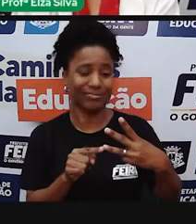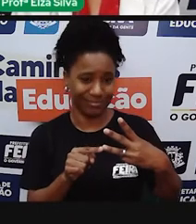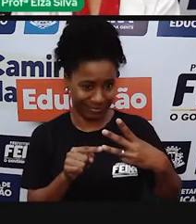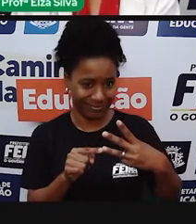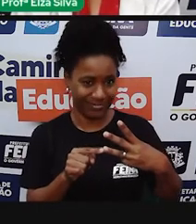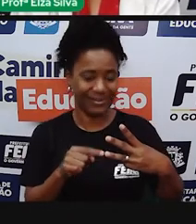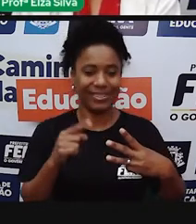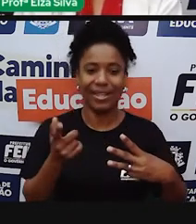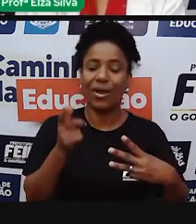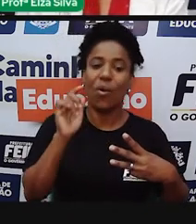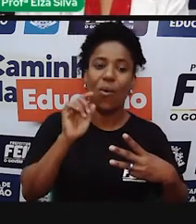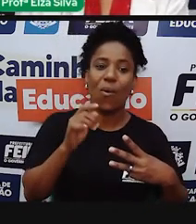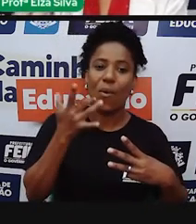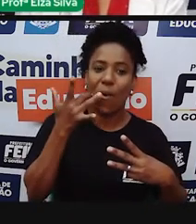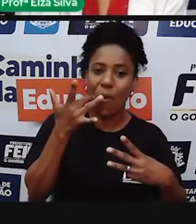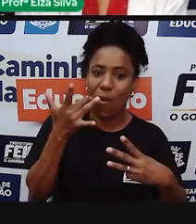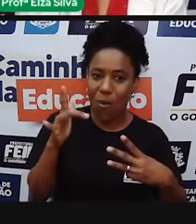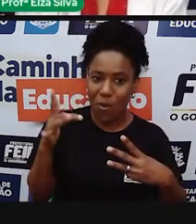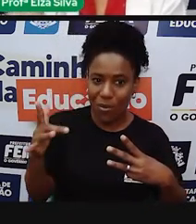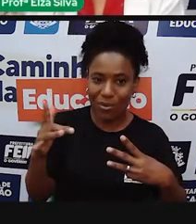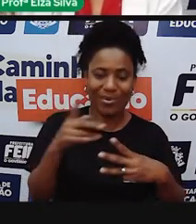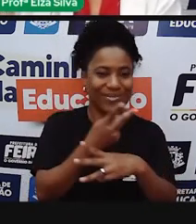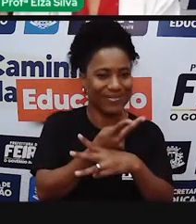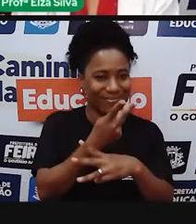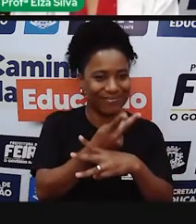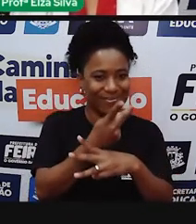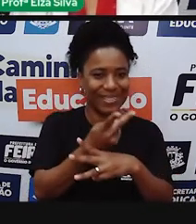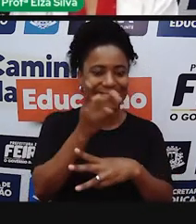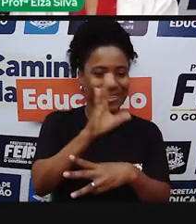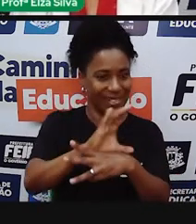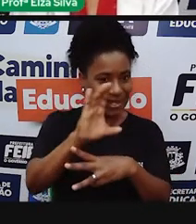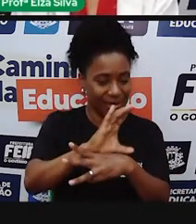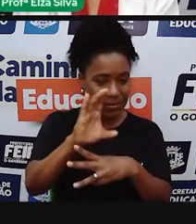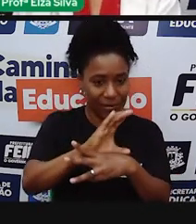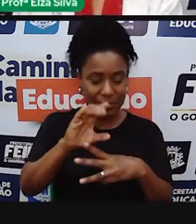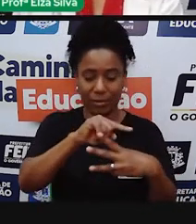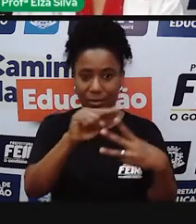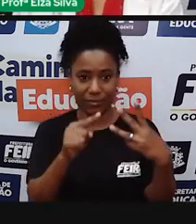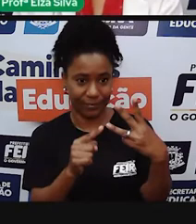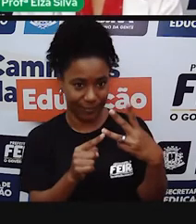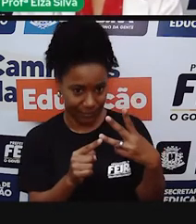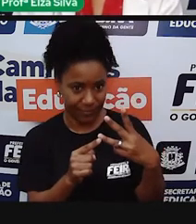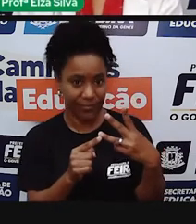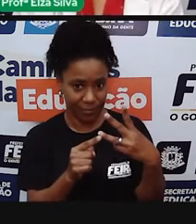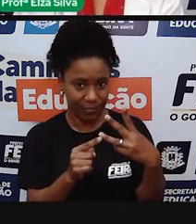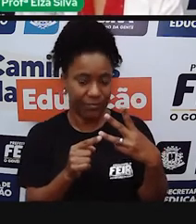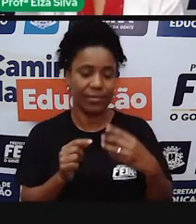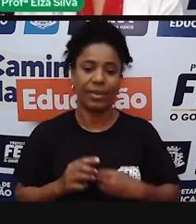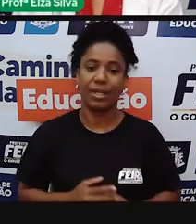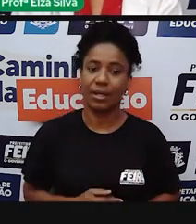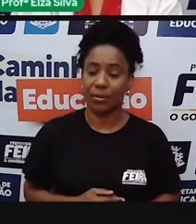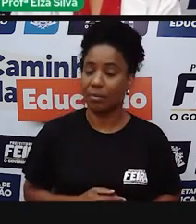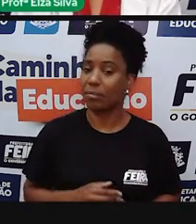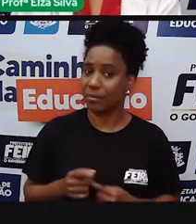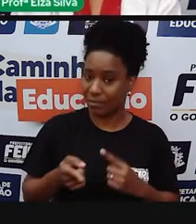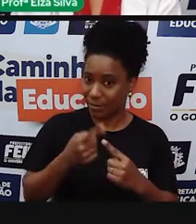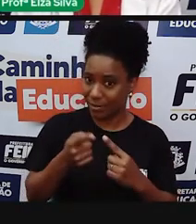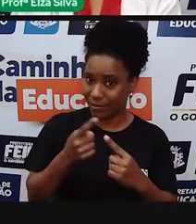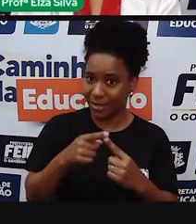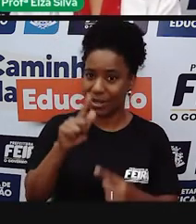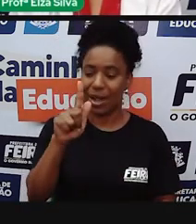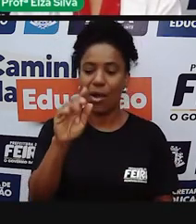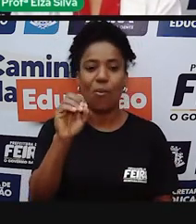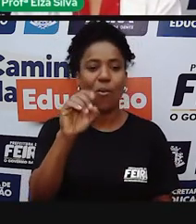Bronze. A medalha Gold, ela é oferecida ao vencedor dos Jogos no primeiro